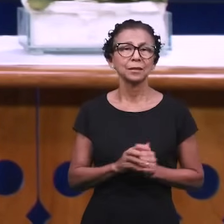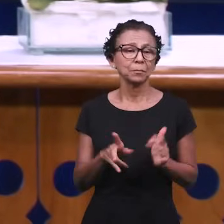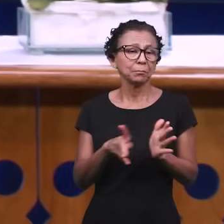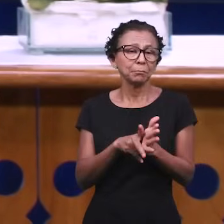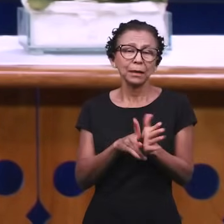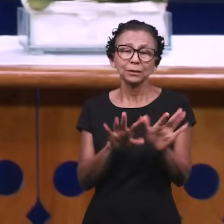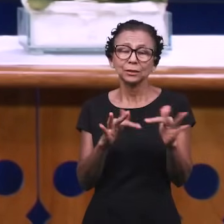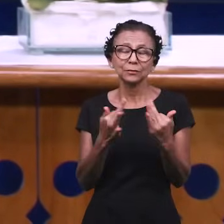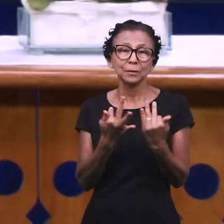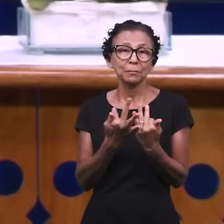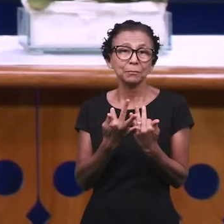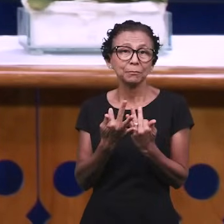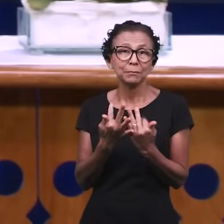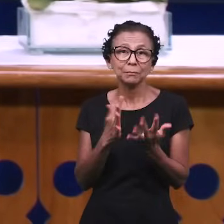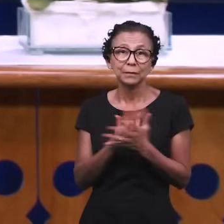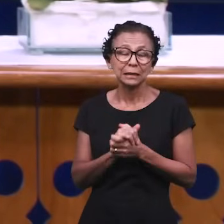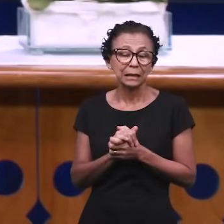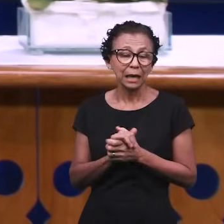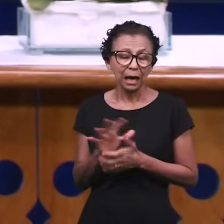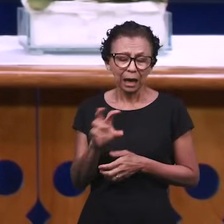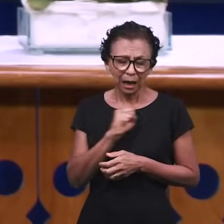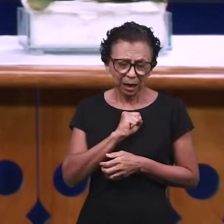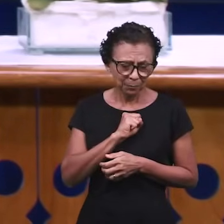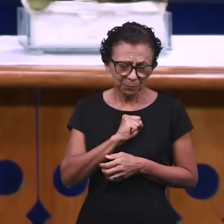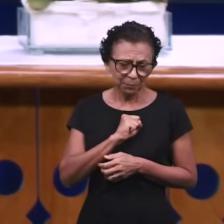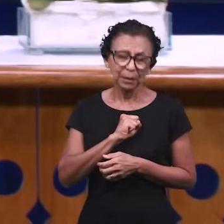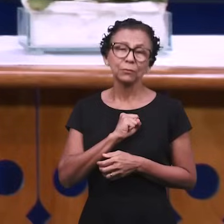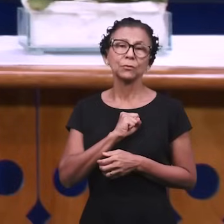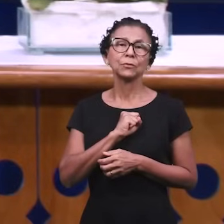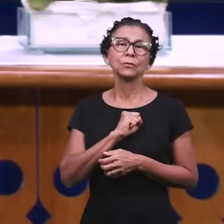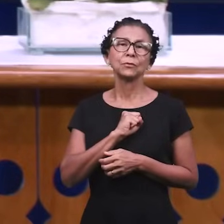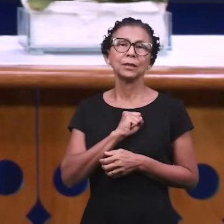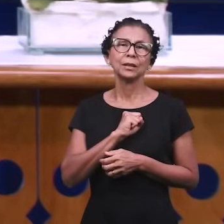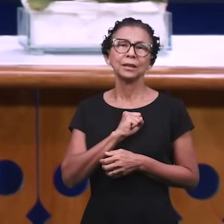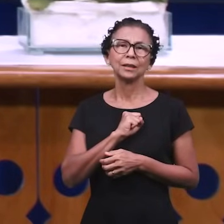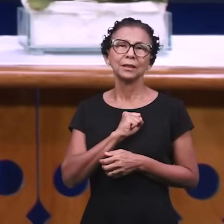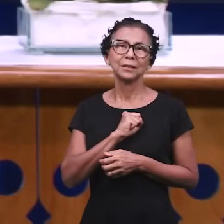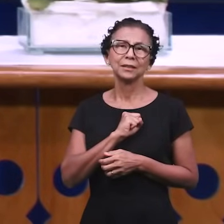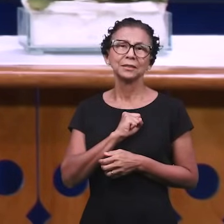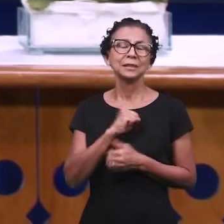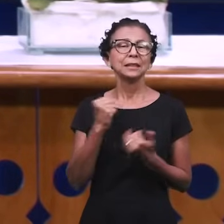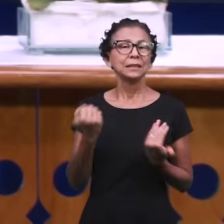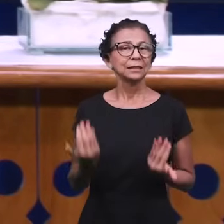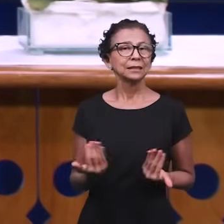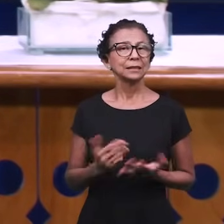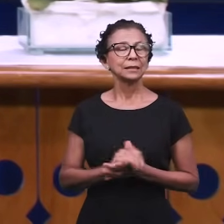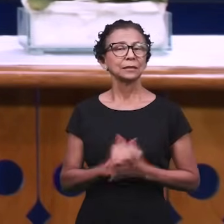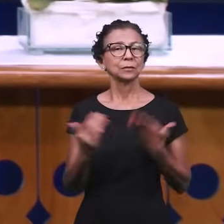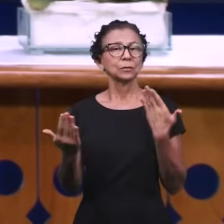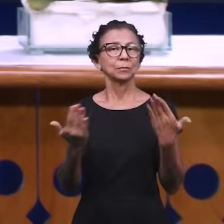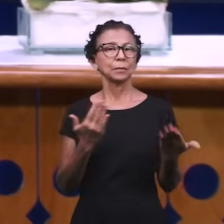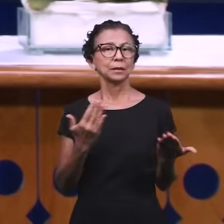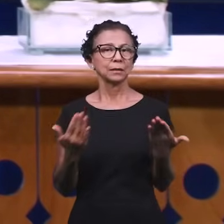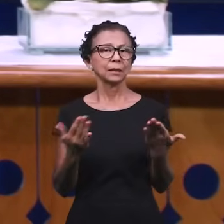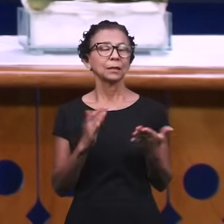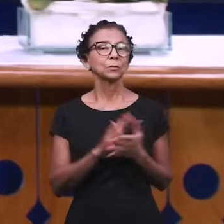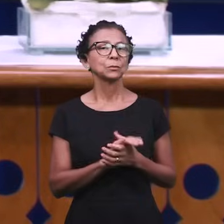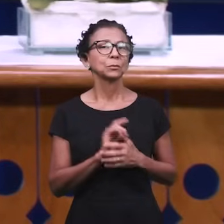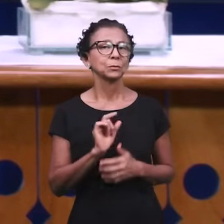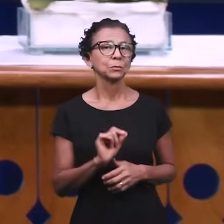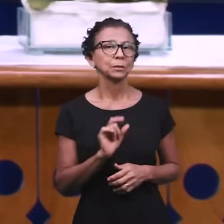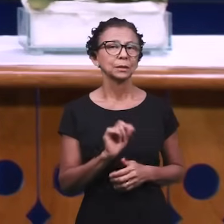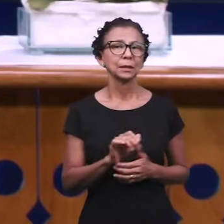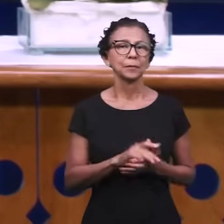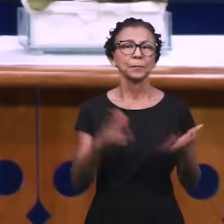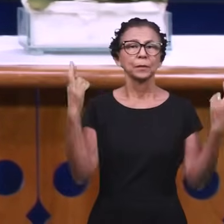passava a fazer parte da família. E a família se apegava a ele. E nascia um amor que reflete o amor de Deus pelas